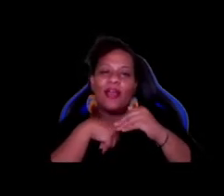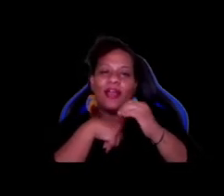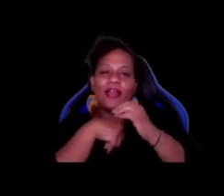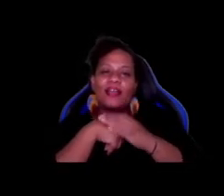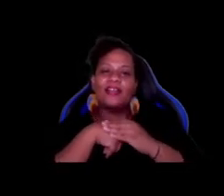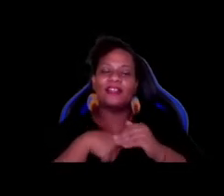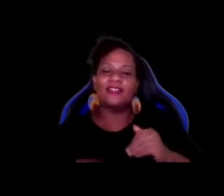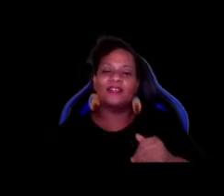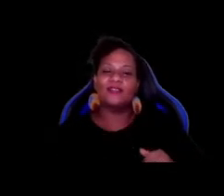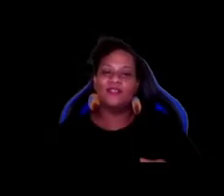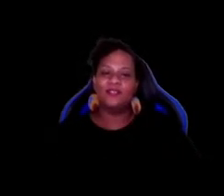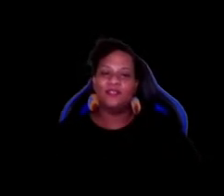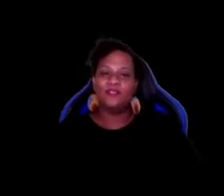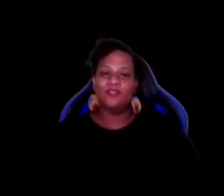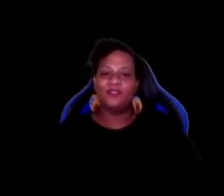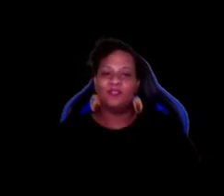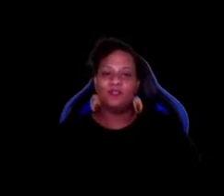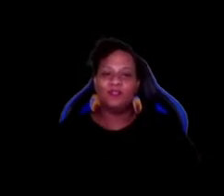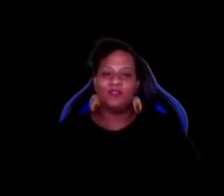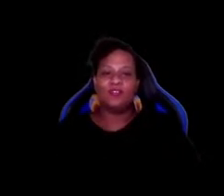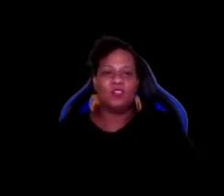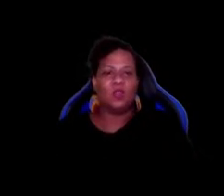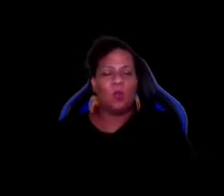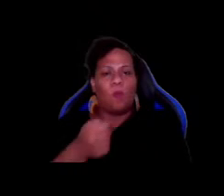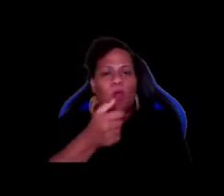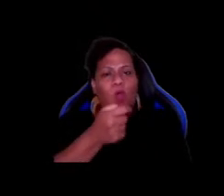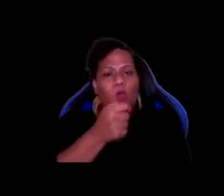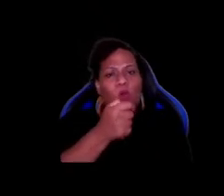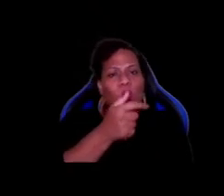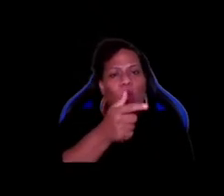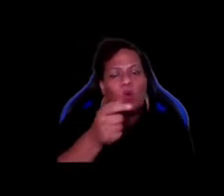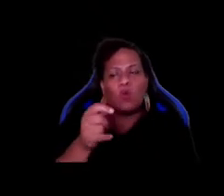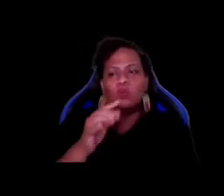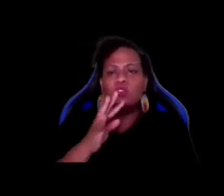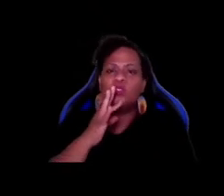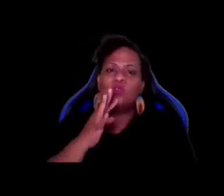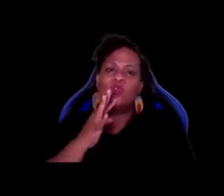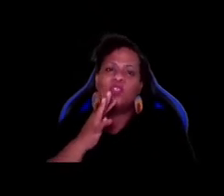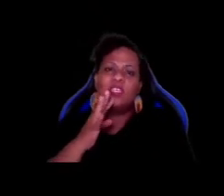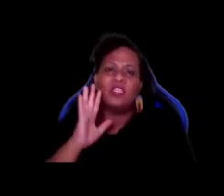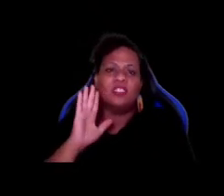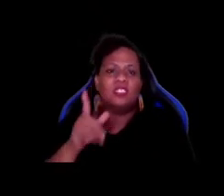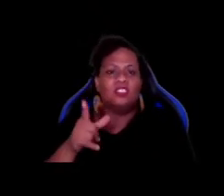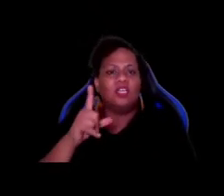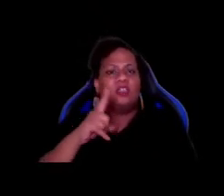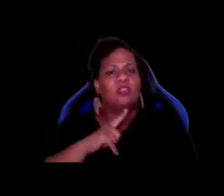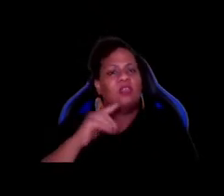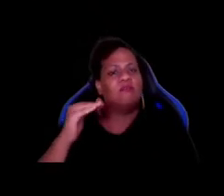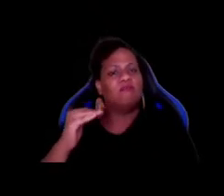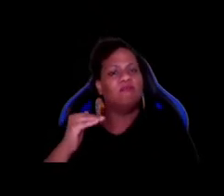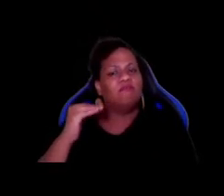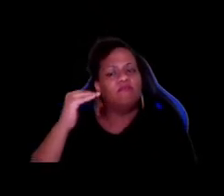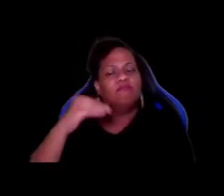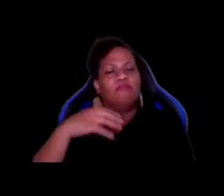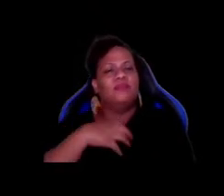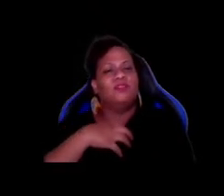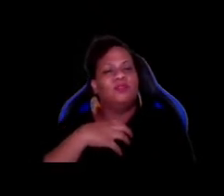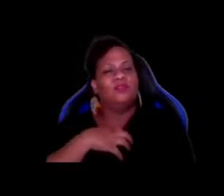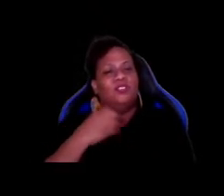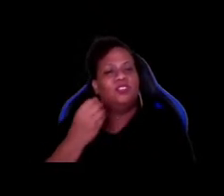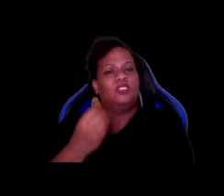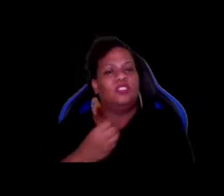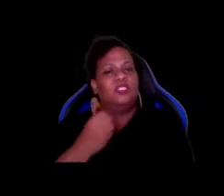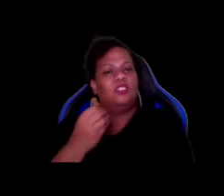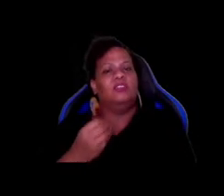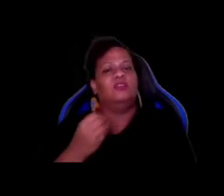são poucos os alabês que conhecem ou desenvolvem a maneira de tocar um agueré, de tocar